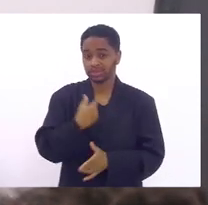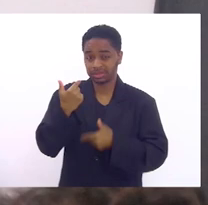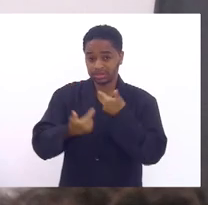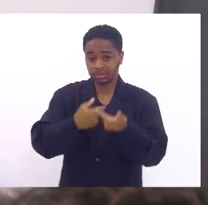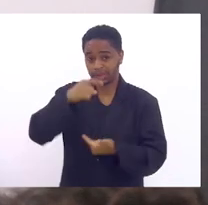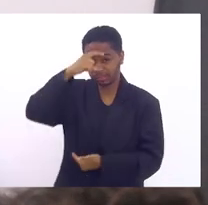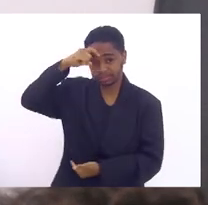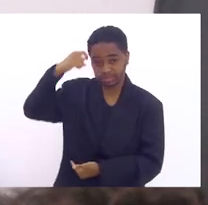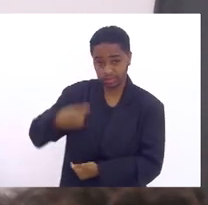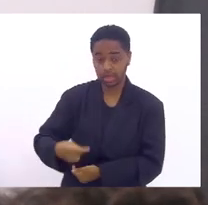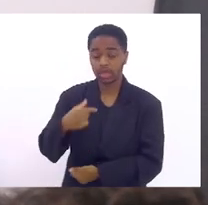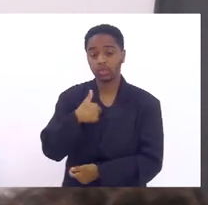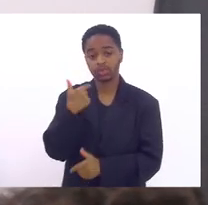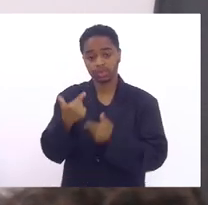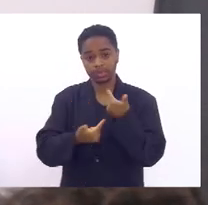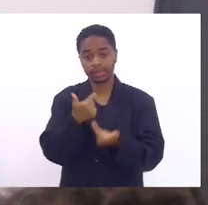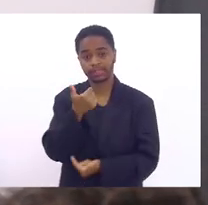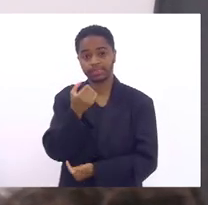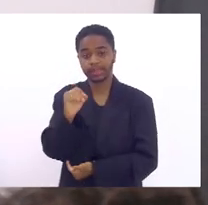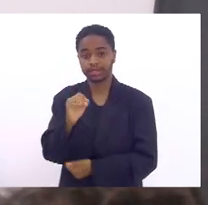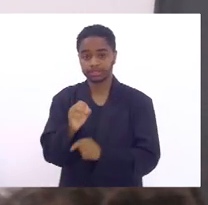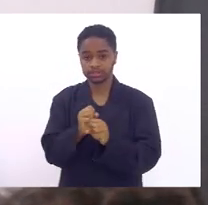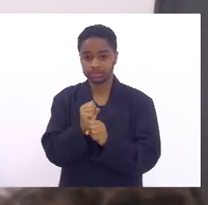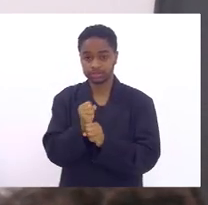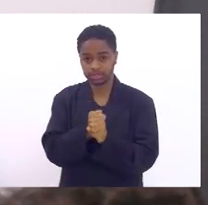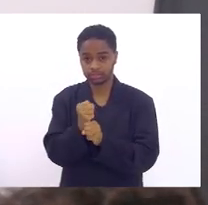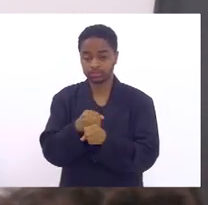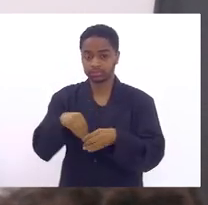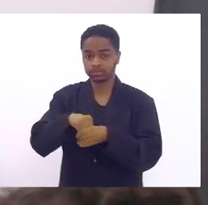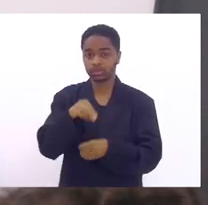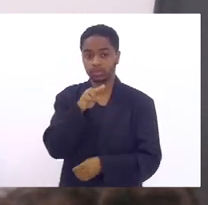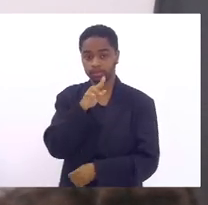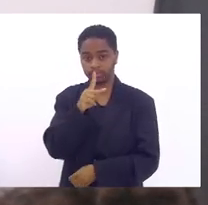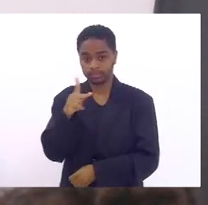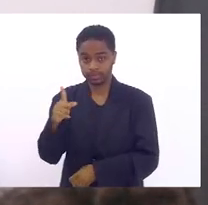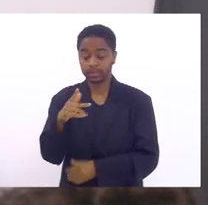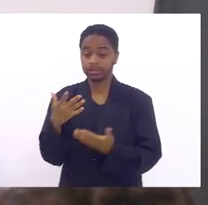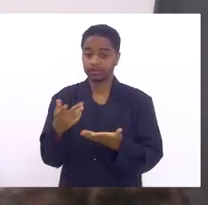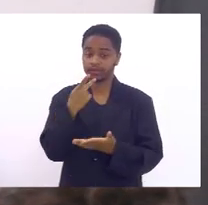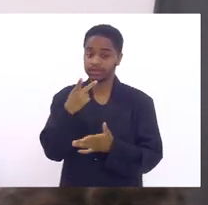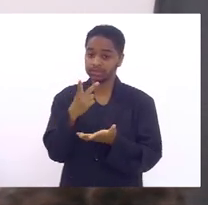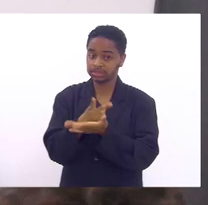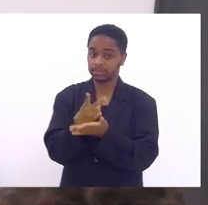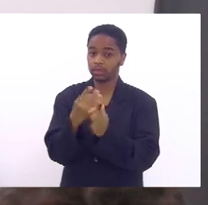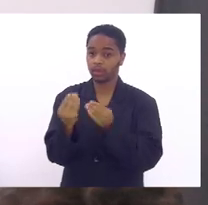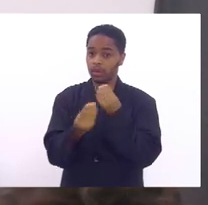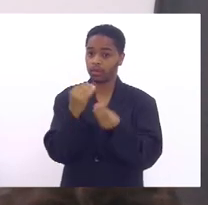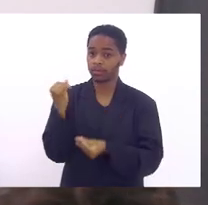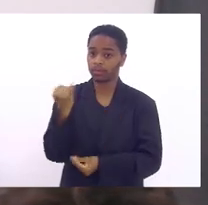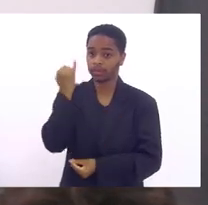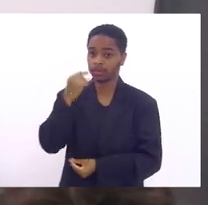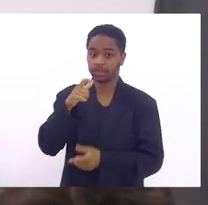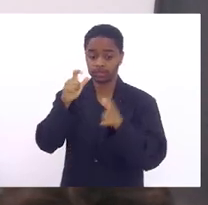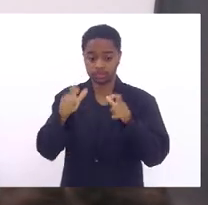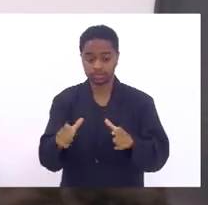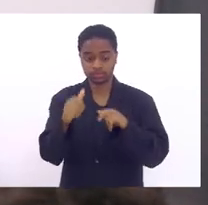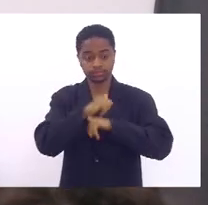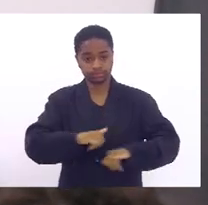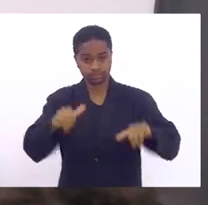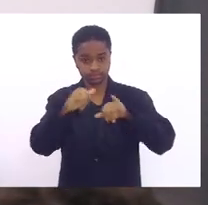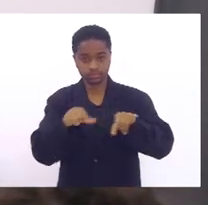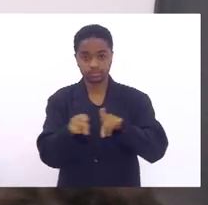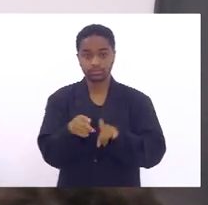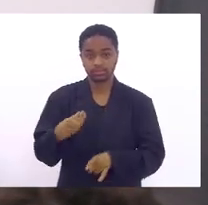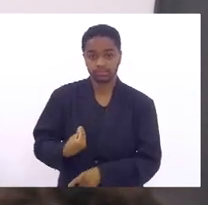nas Ups e eu sempre falava isso PR os patrulheiros da importância que eles tinham ali naquela localidade que eles tinham que divulgar que eles tinham que se fazer